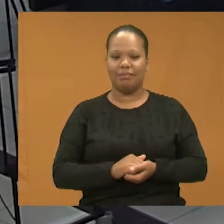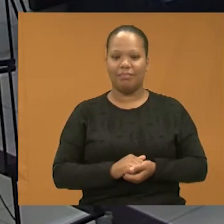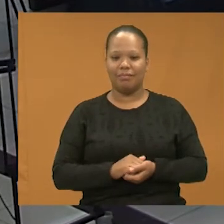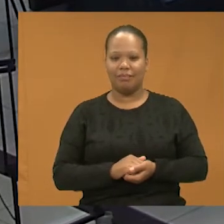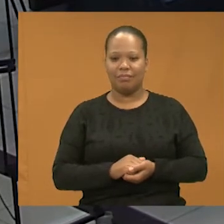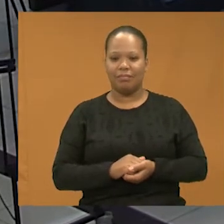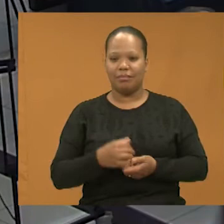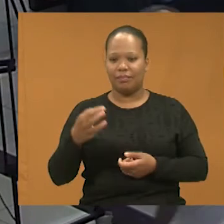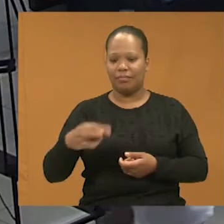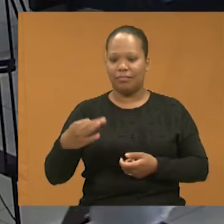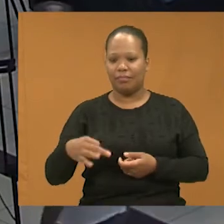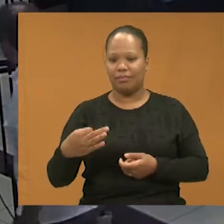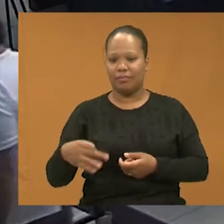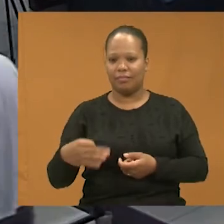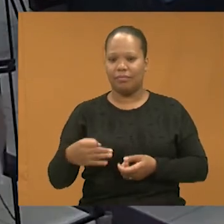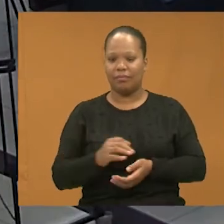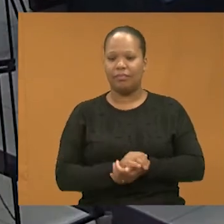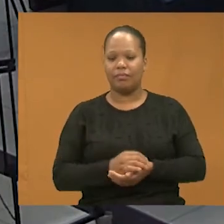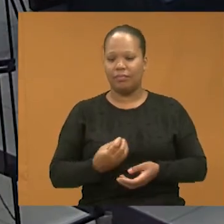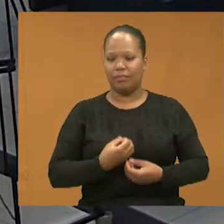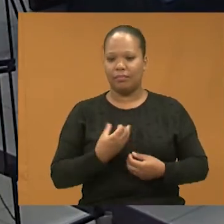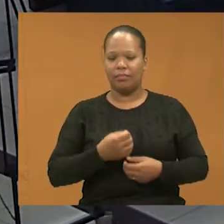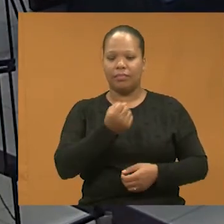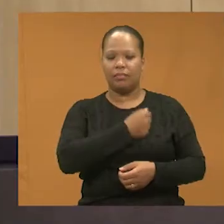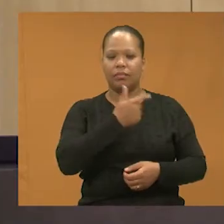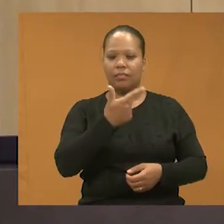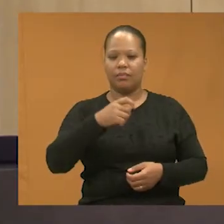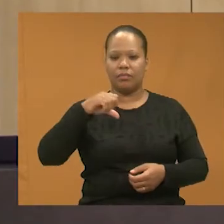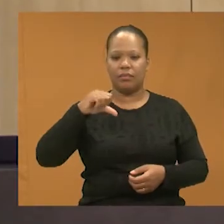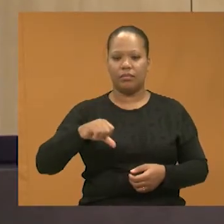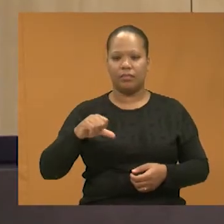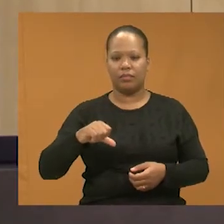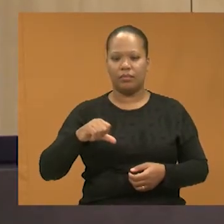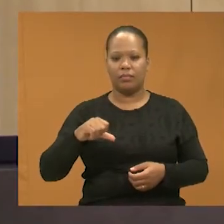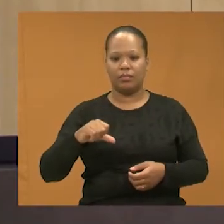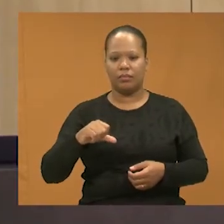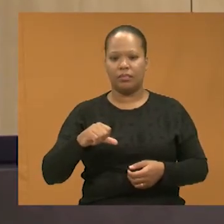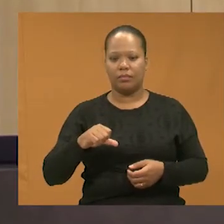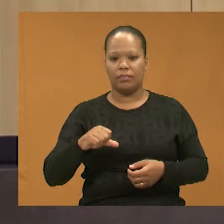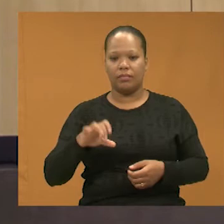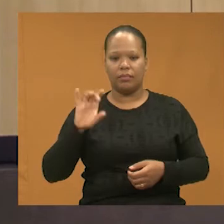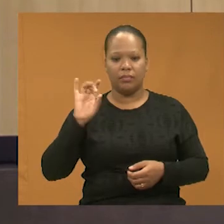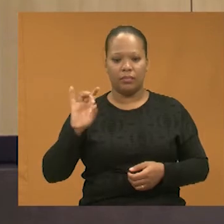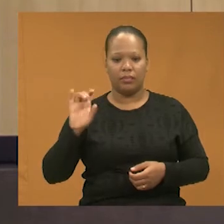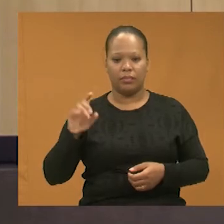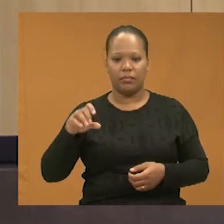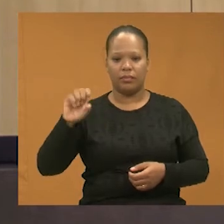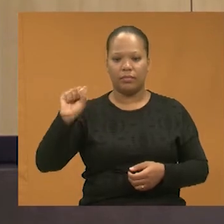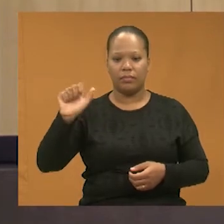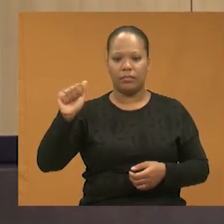É justamente o que trata o pedido de informações número 29. É só relacionado ao residencial Santa